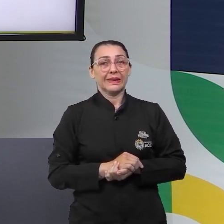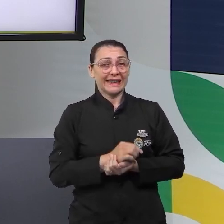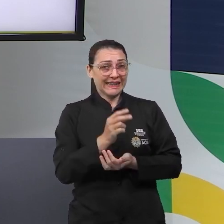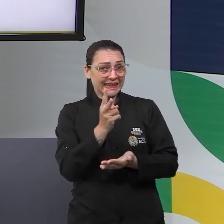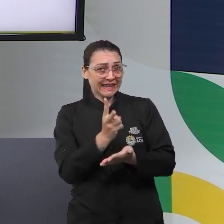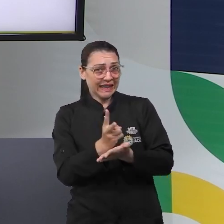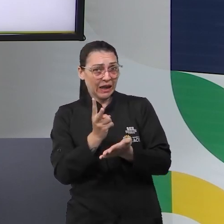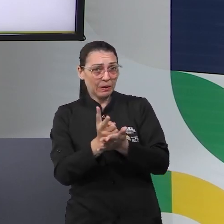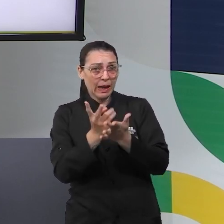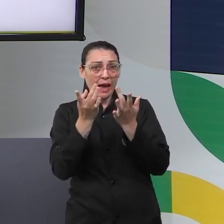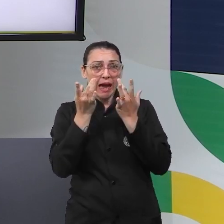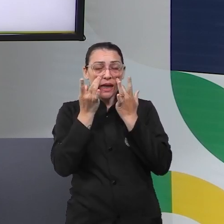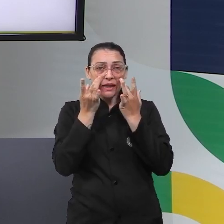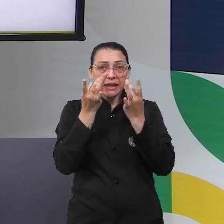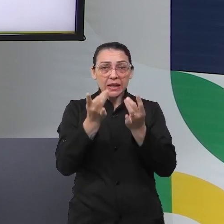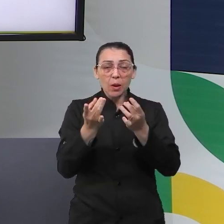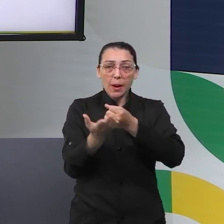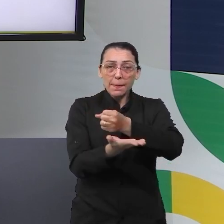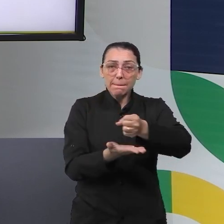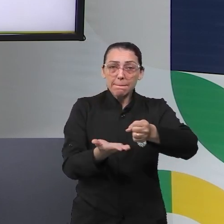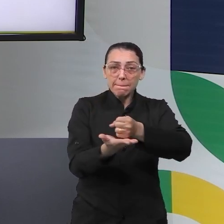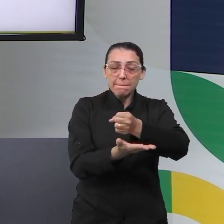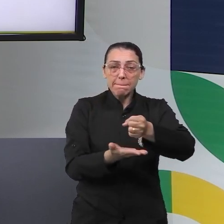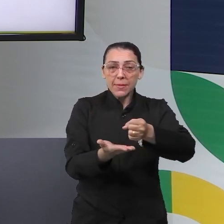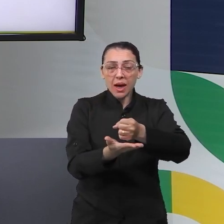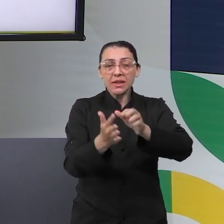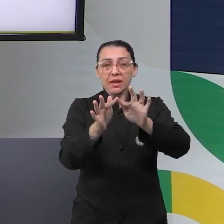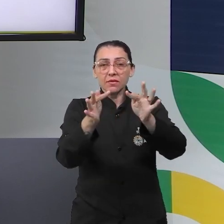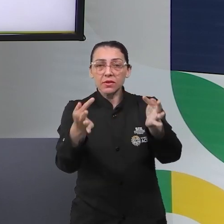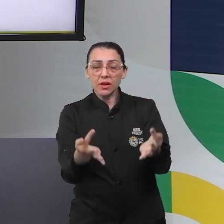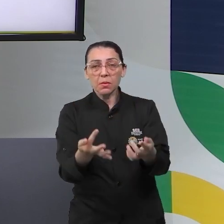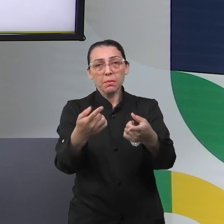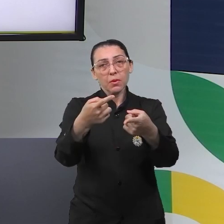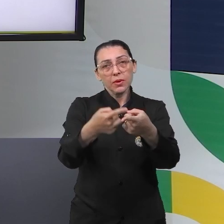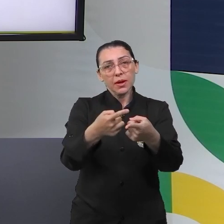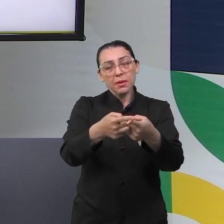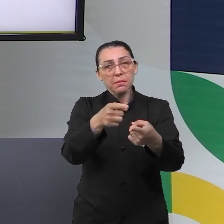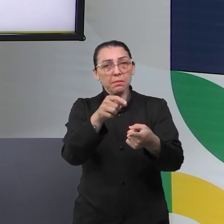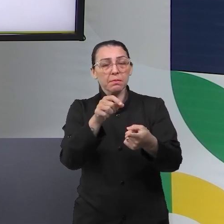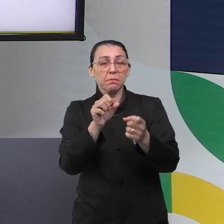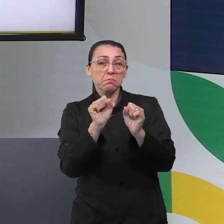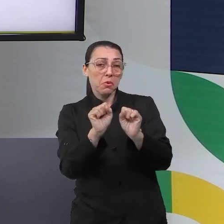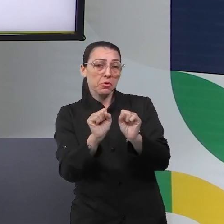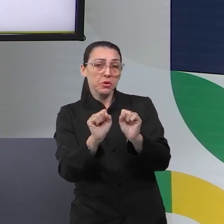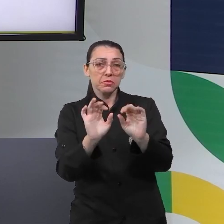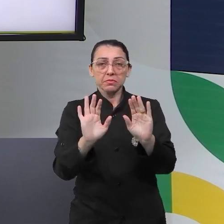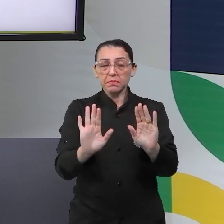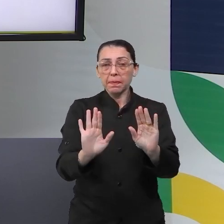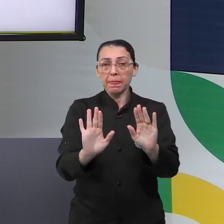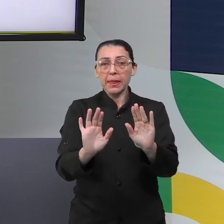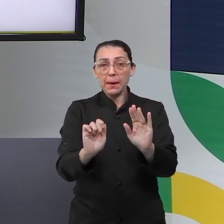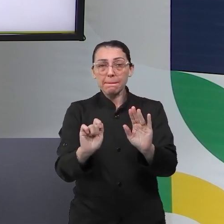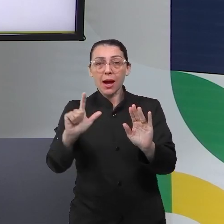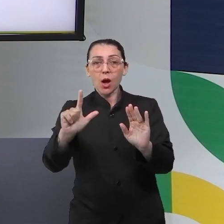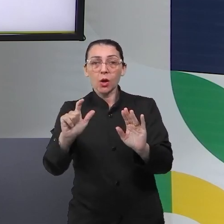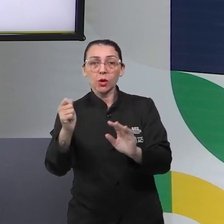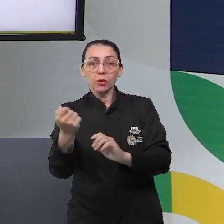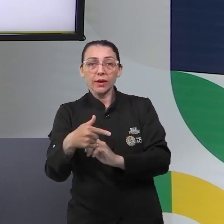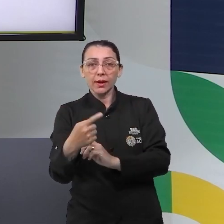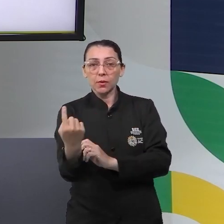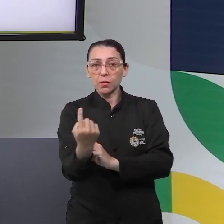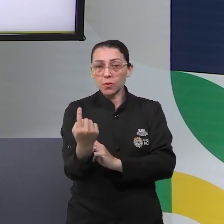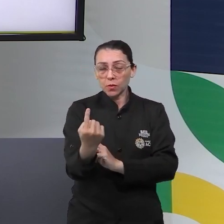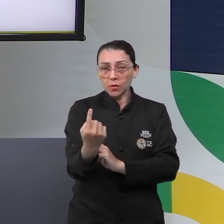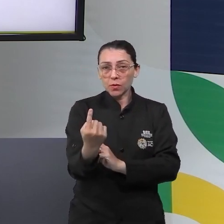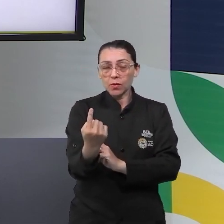Sempre fique atento com a base da função exponencial, tá? Porque ela pode ser maior do que 1,